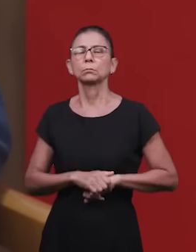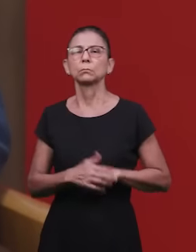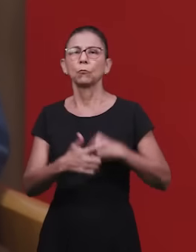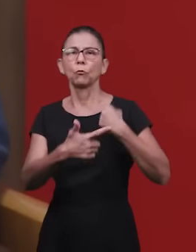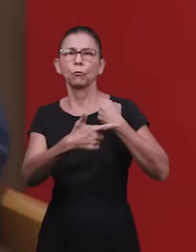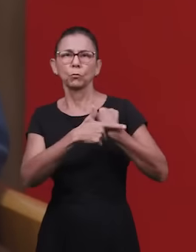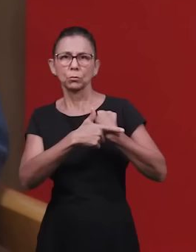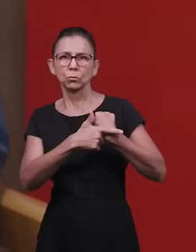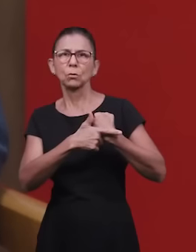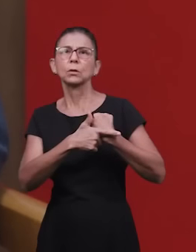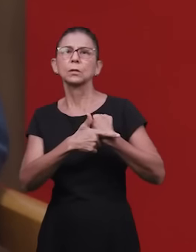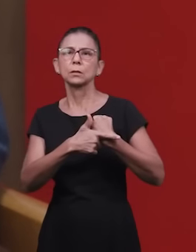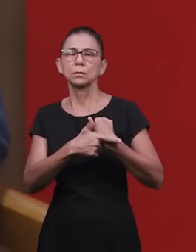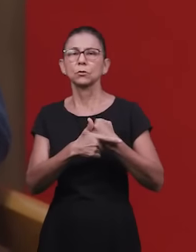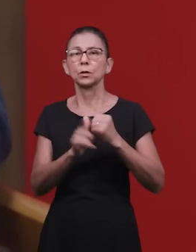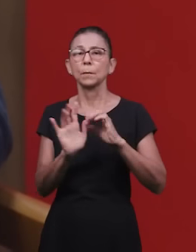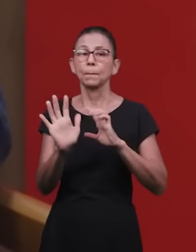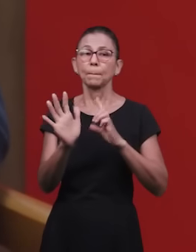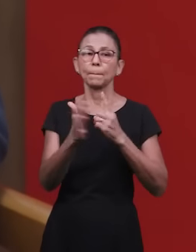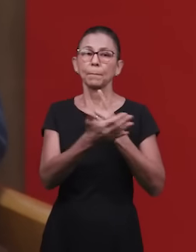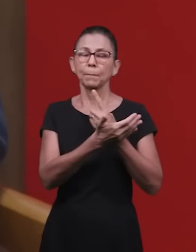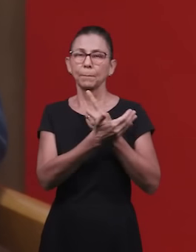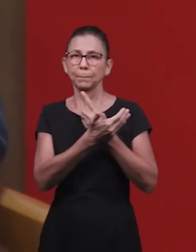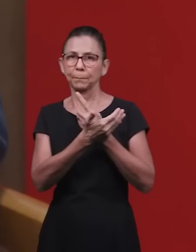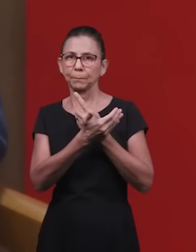algumas funções: proteger,